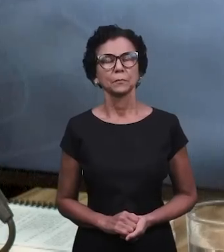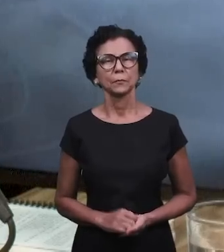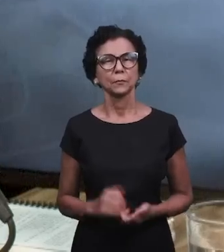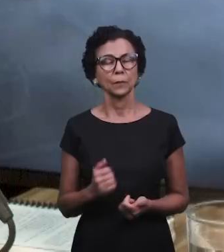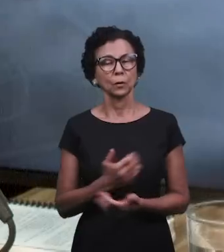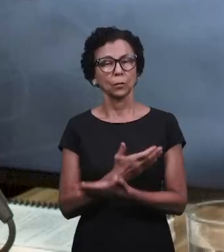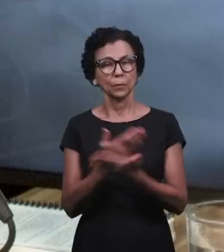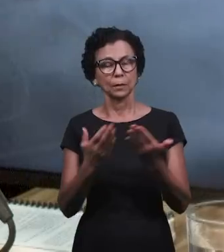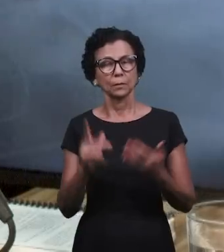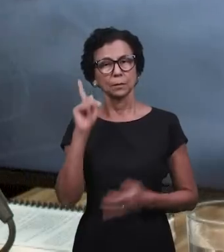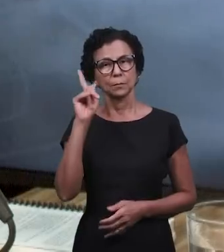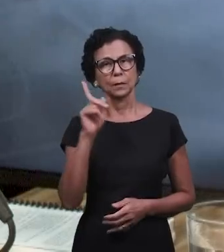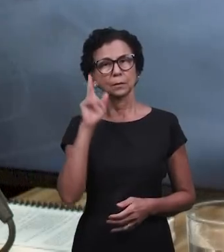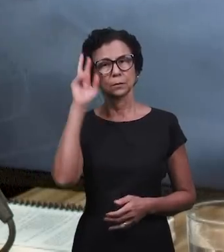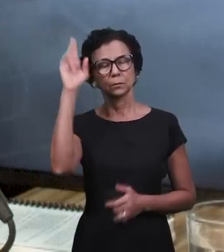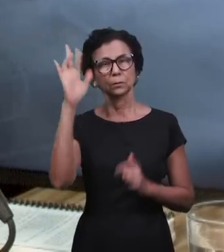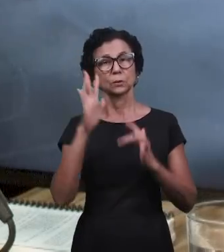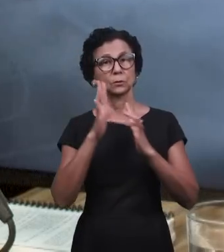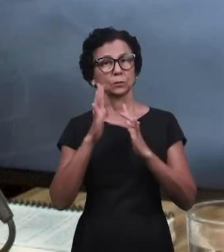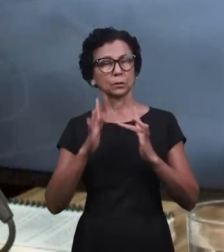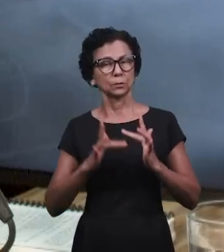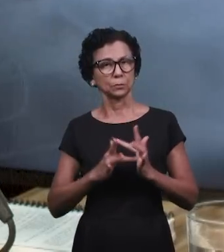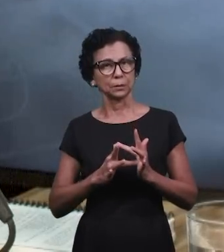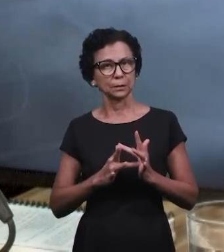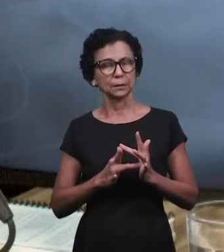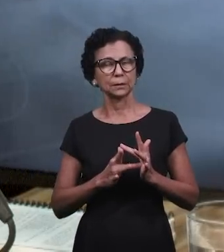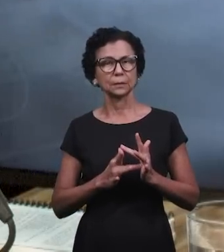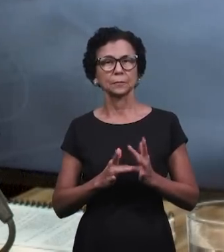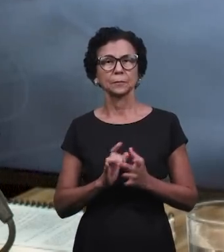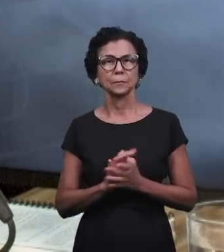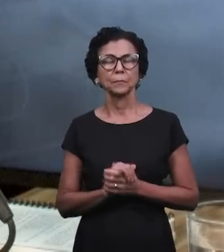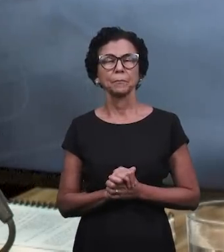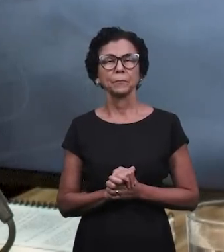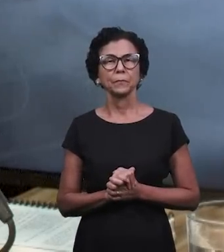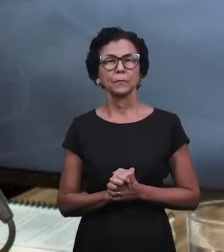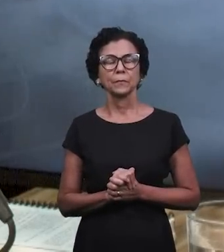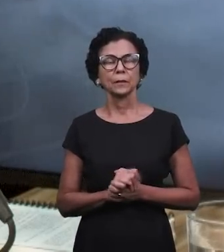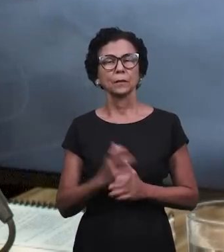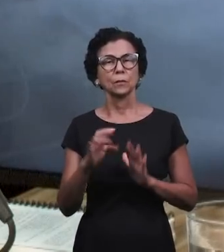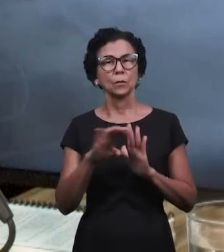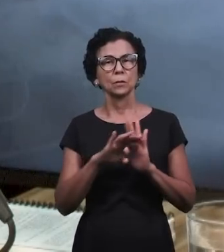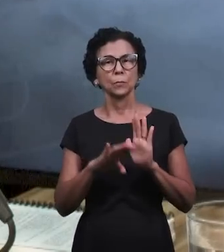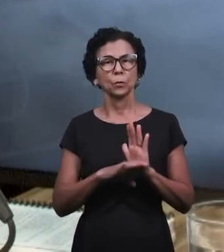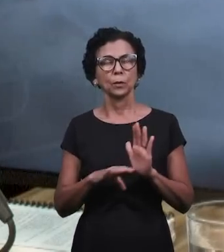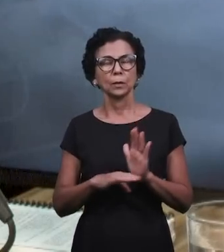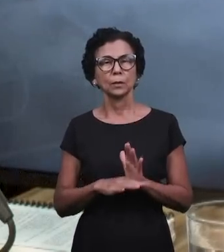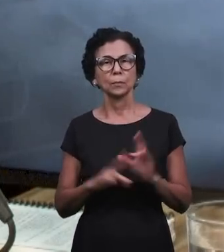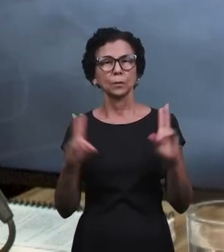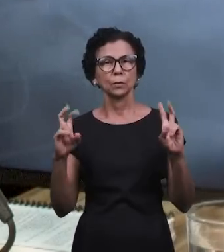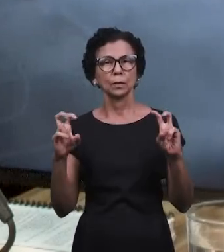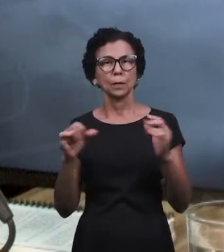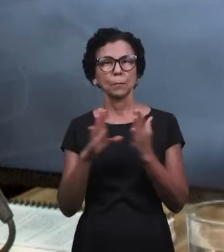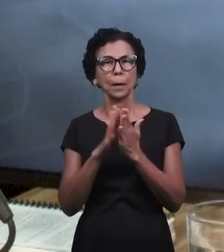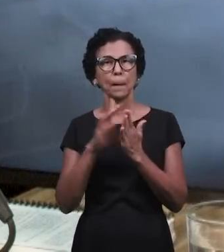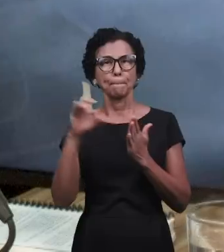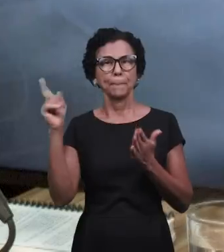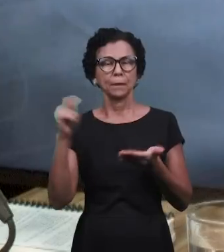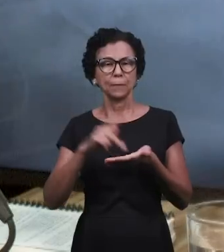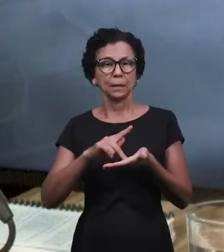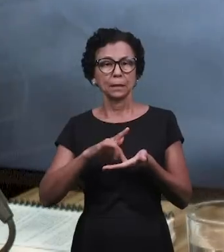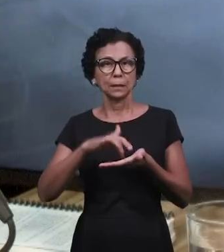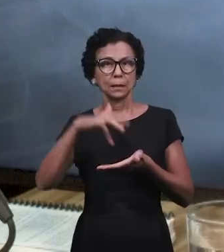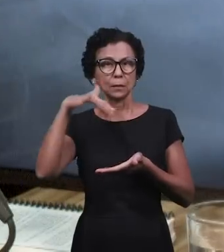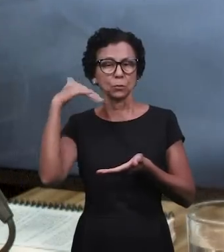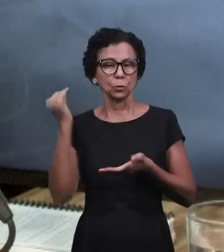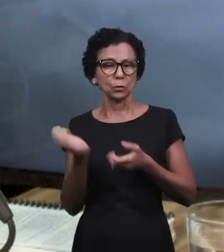Nós saudamos a todos com a paz do Senhor Jesus. Este é o nosso podcast Bíblia, um Tesouro Escondido. Nós estamos dando